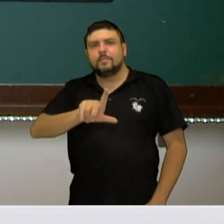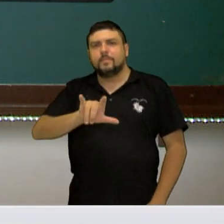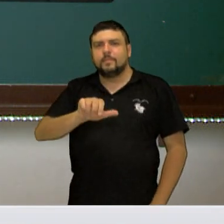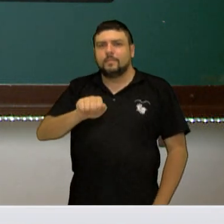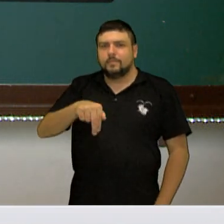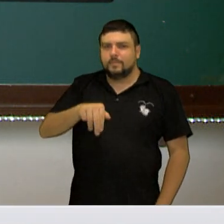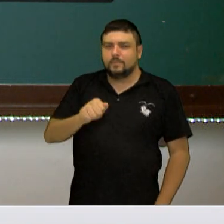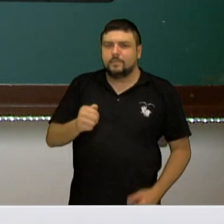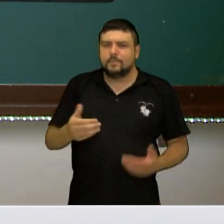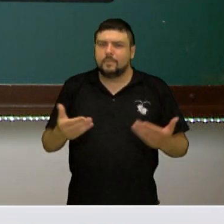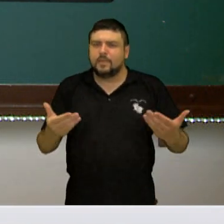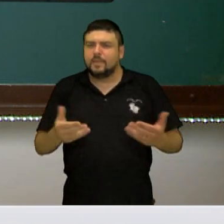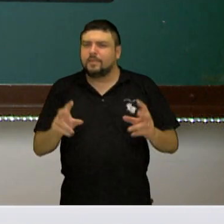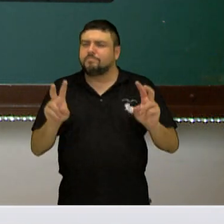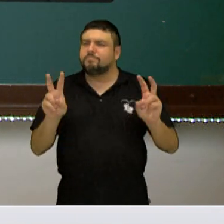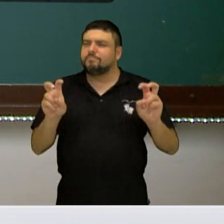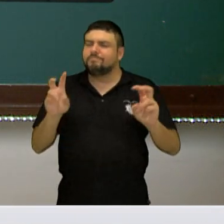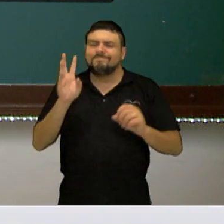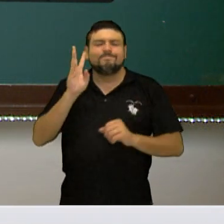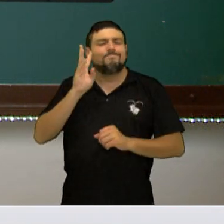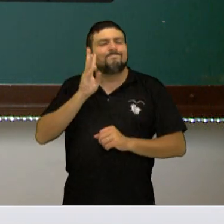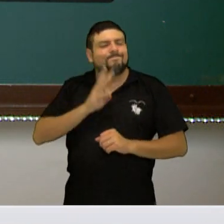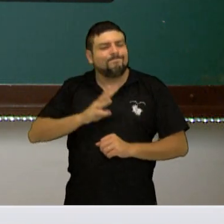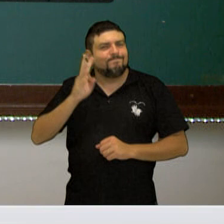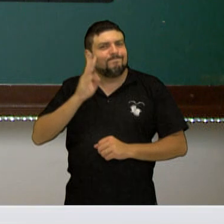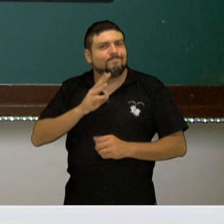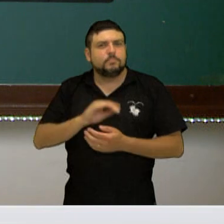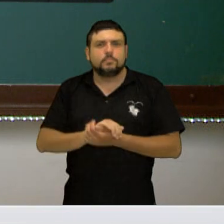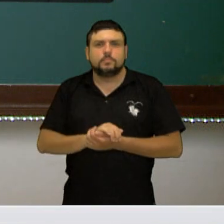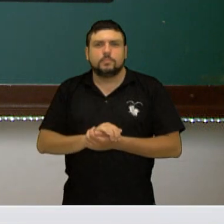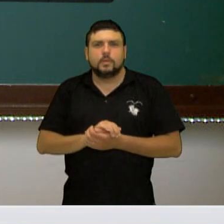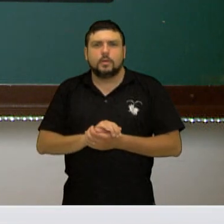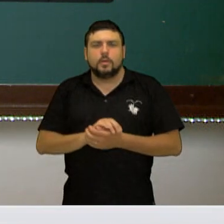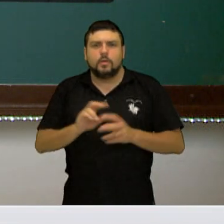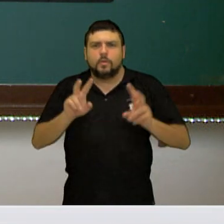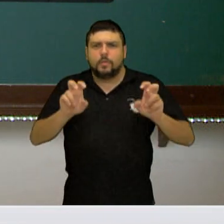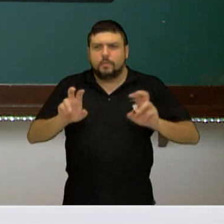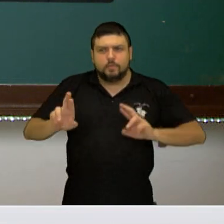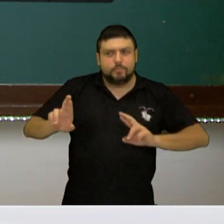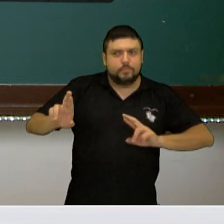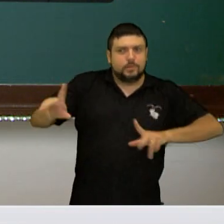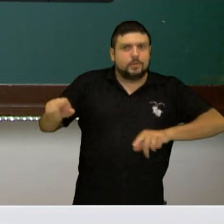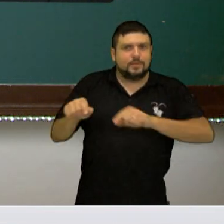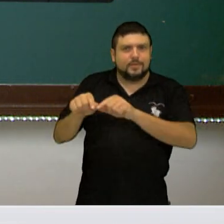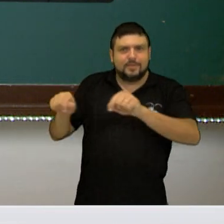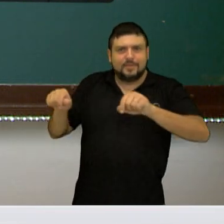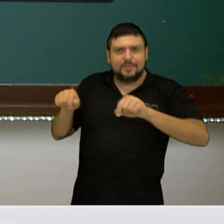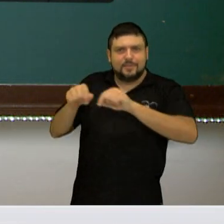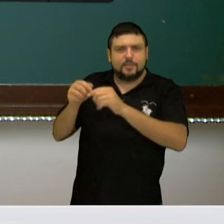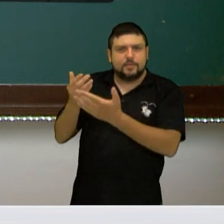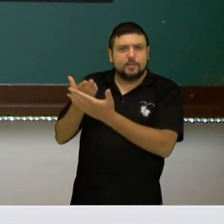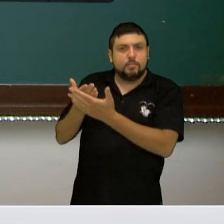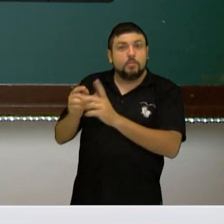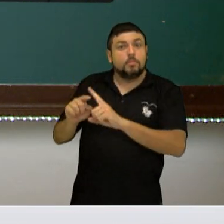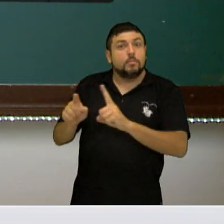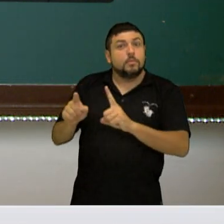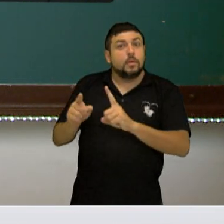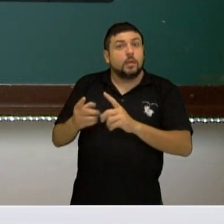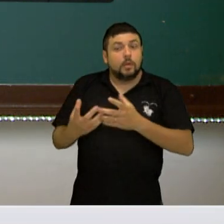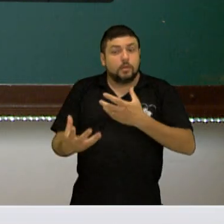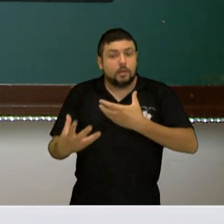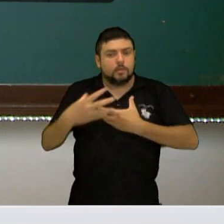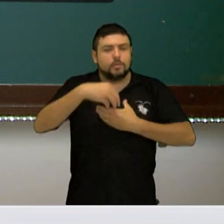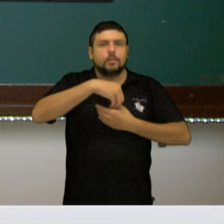alguns temas sensacionais, temas completamente diferentes da sala de aula e que estão inseridos na nossa vida e